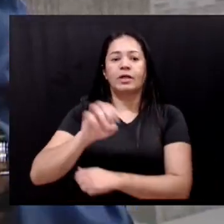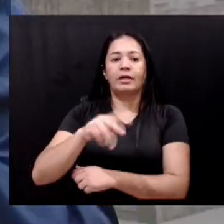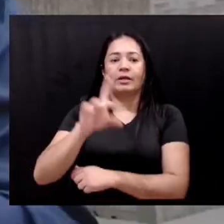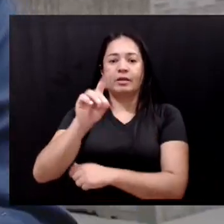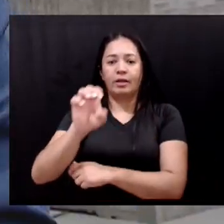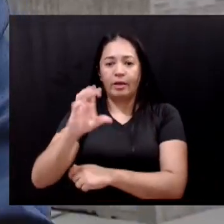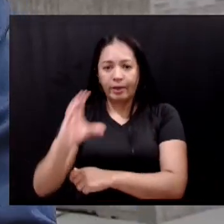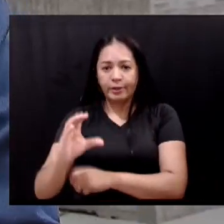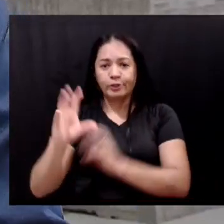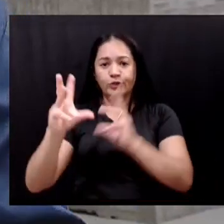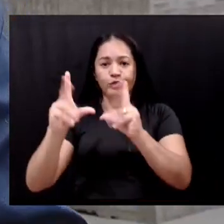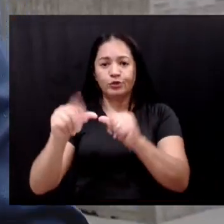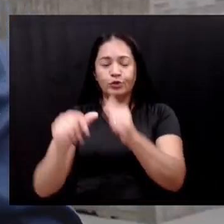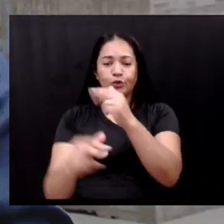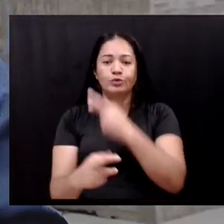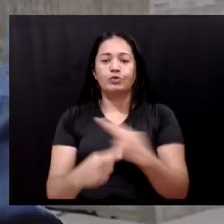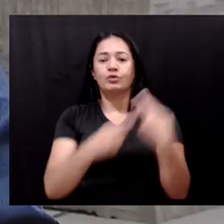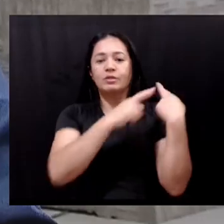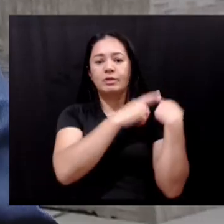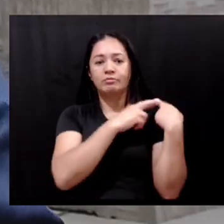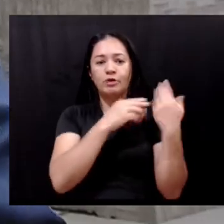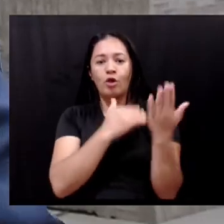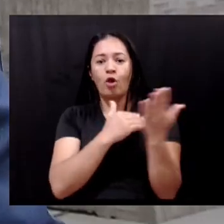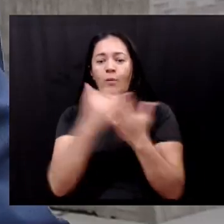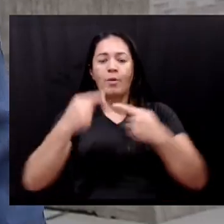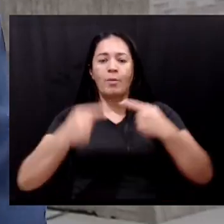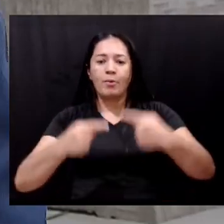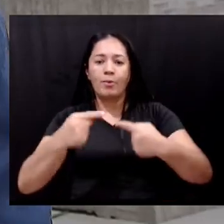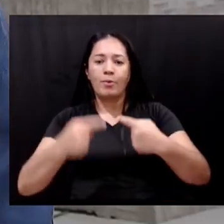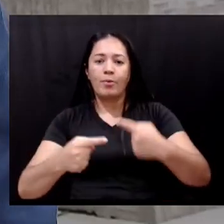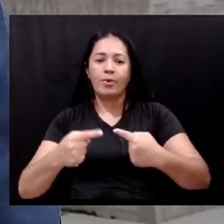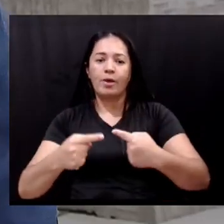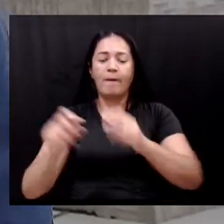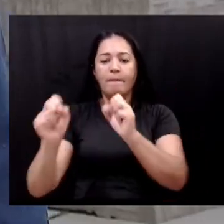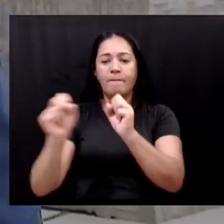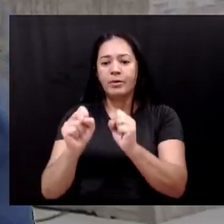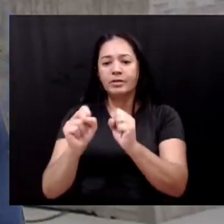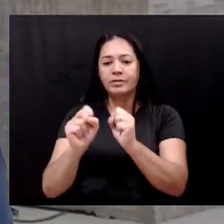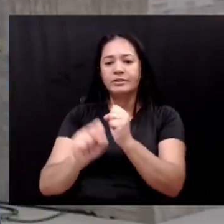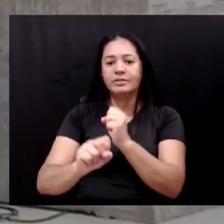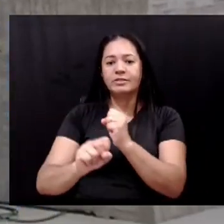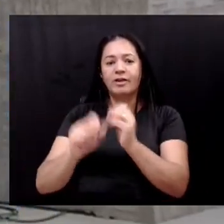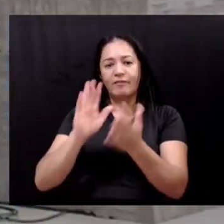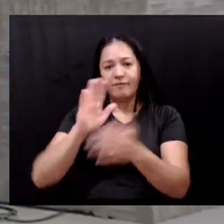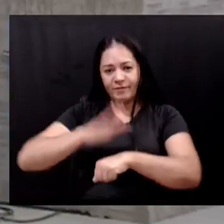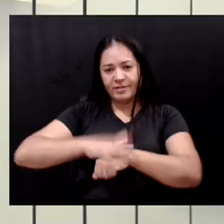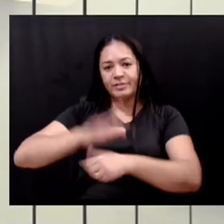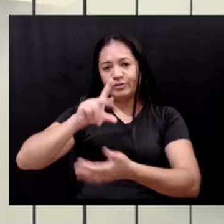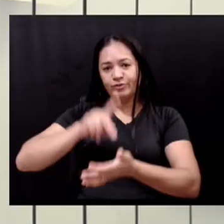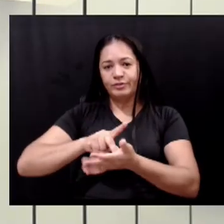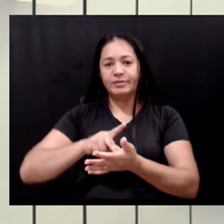possa começar essas discussões e possa, na prática, se tornar realidade para a população.